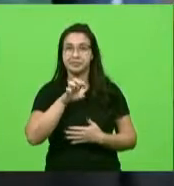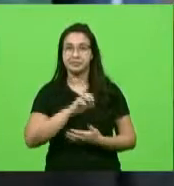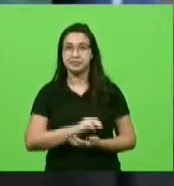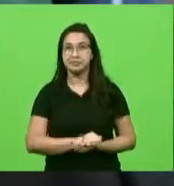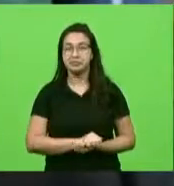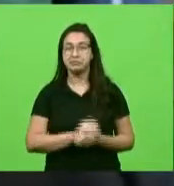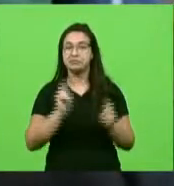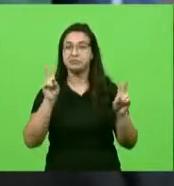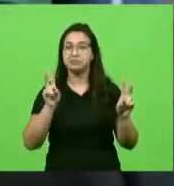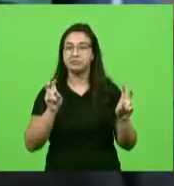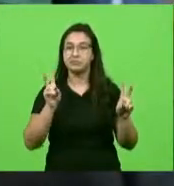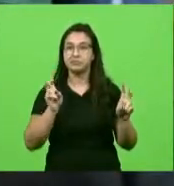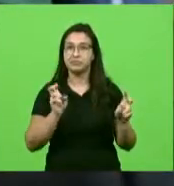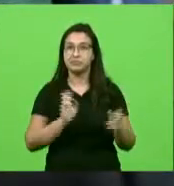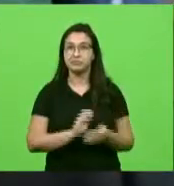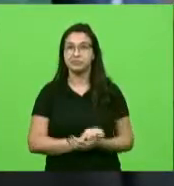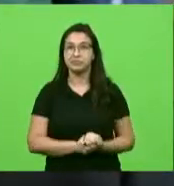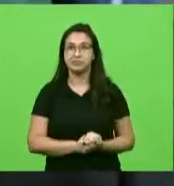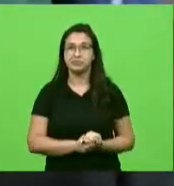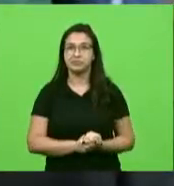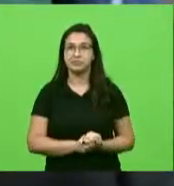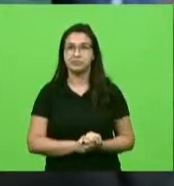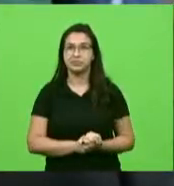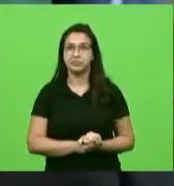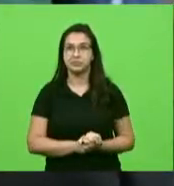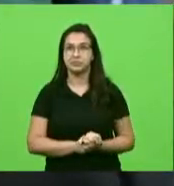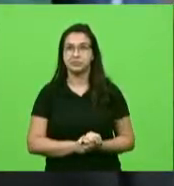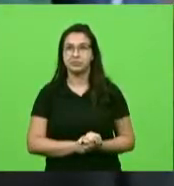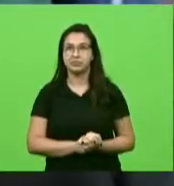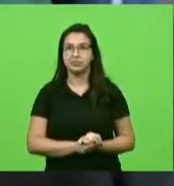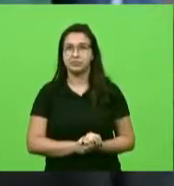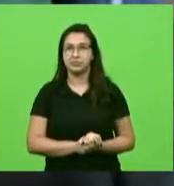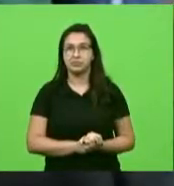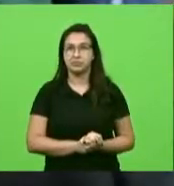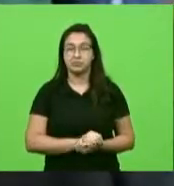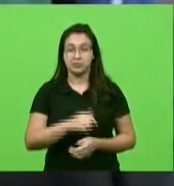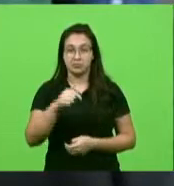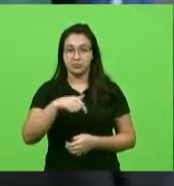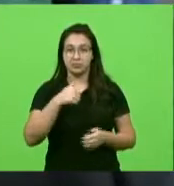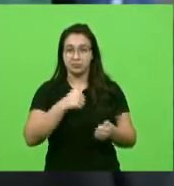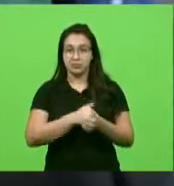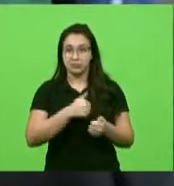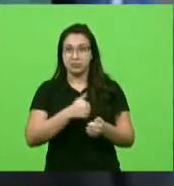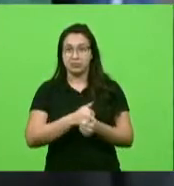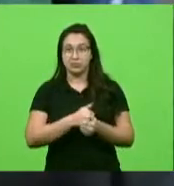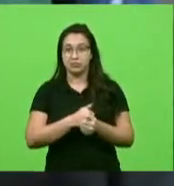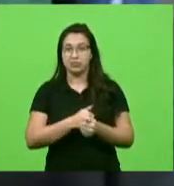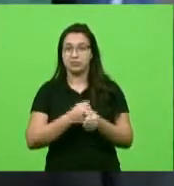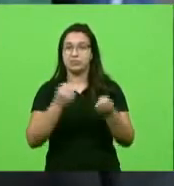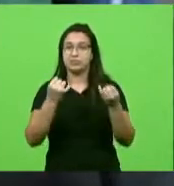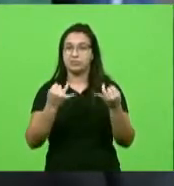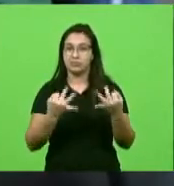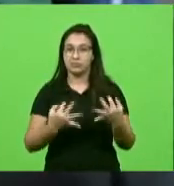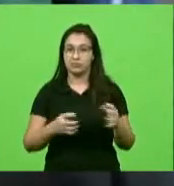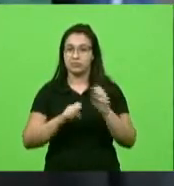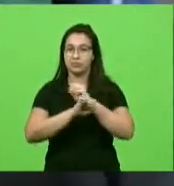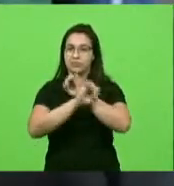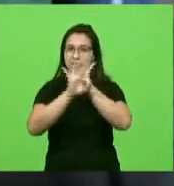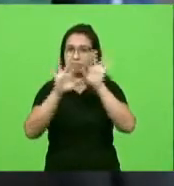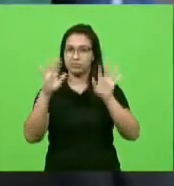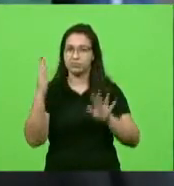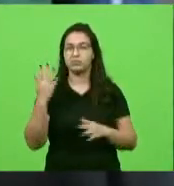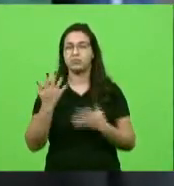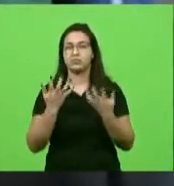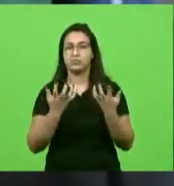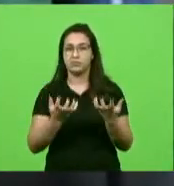aspas. Neste mesmo sentido, este tribunal externa seu compromisso com a transparência, reiterando